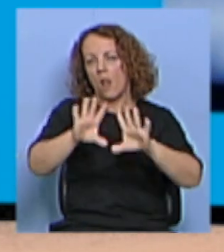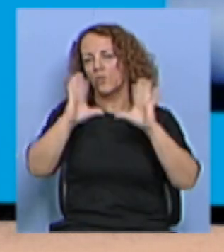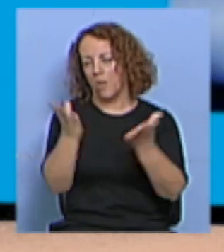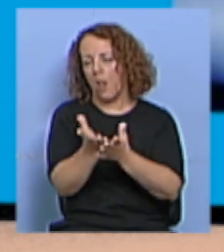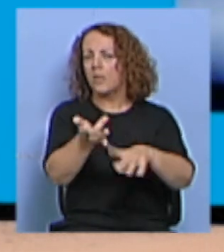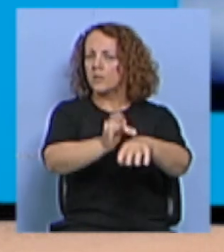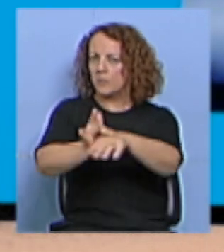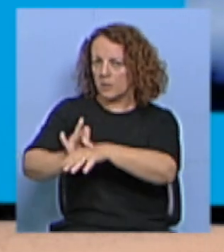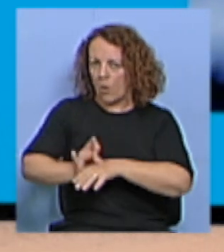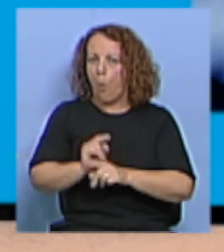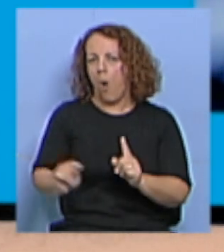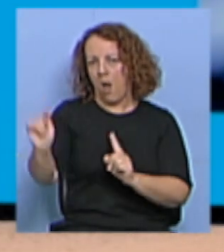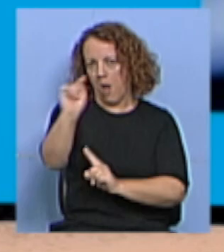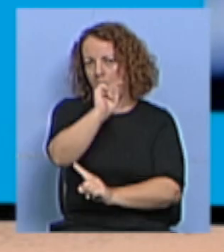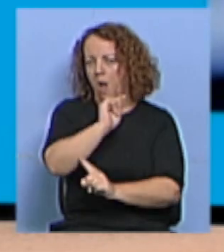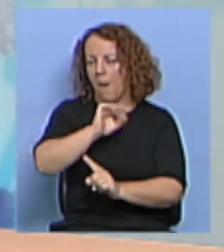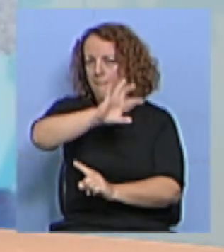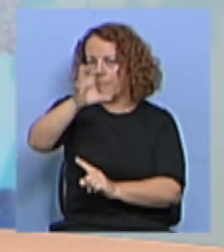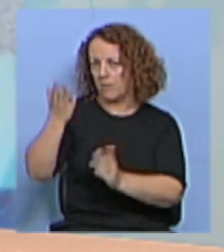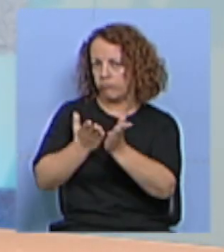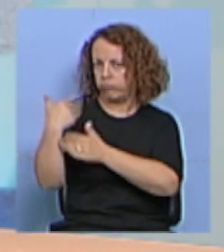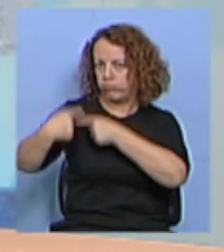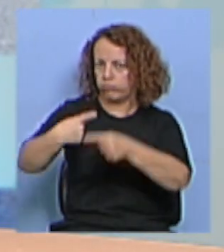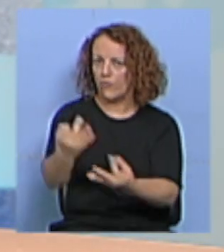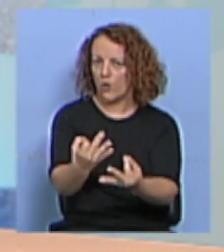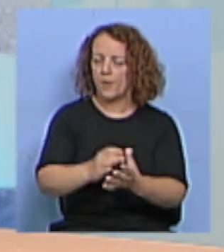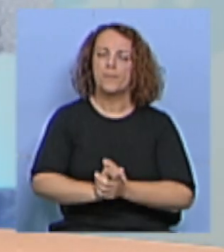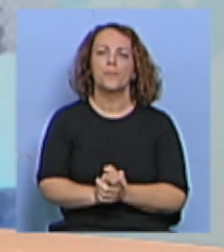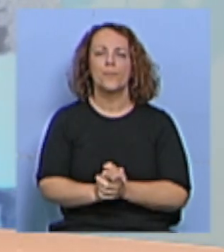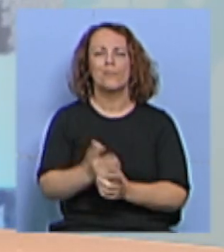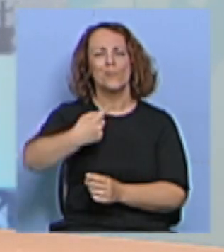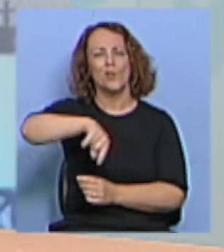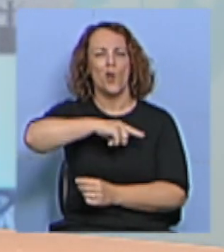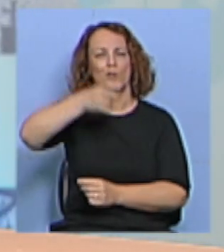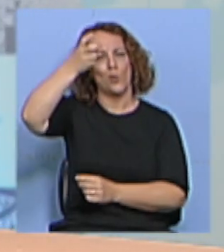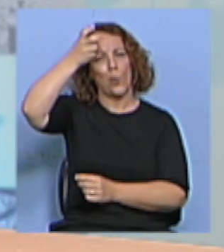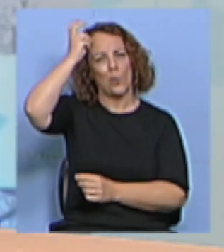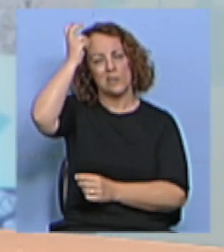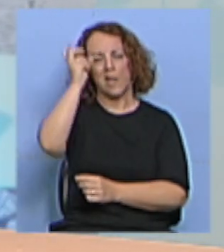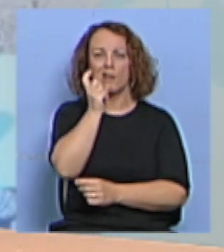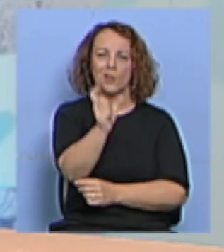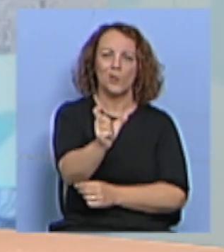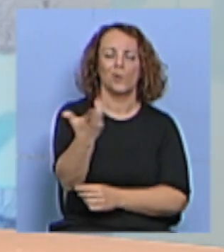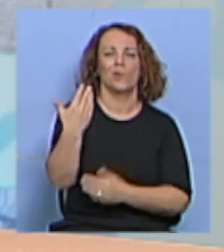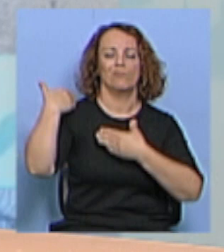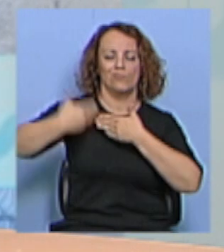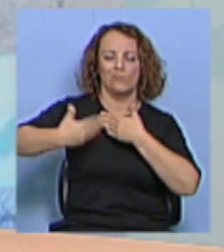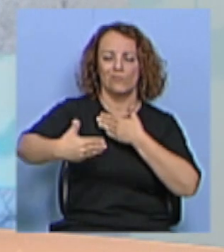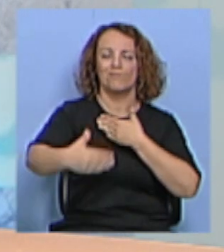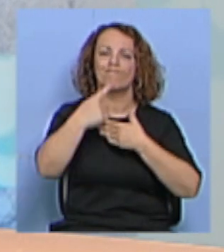está em curso em vários países. Aquele conceito que nós estamos a utilizar e a implementar